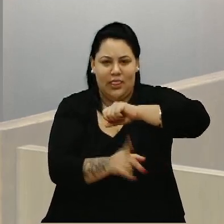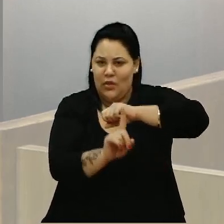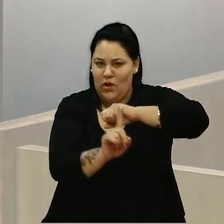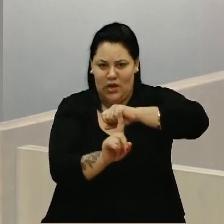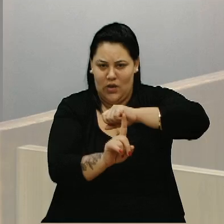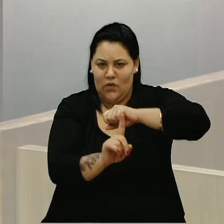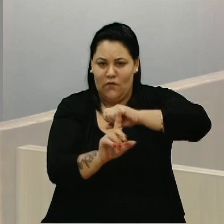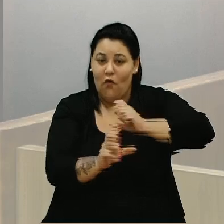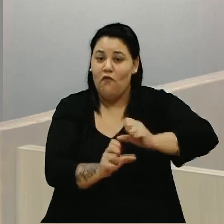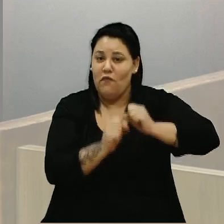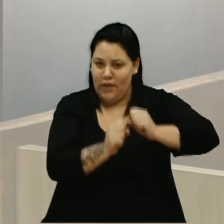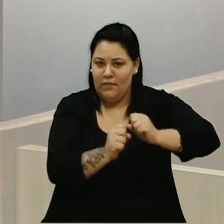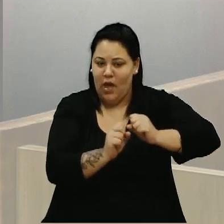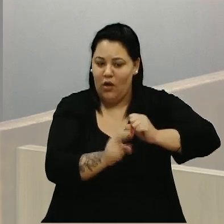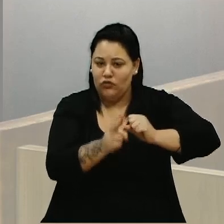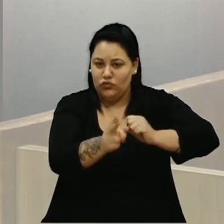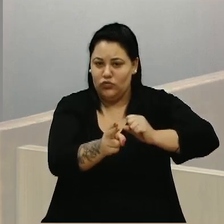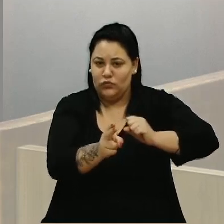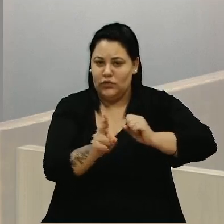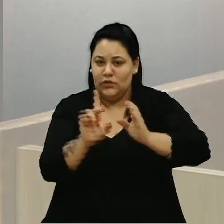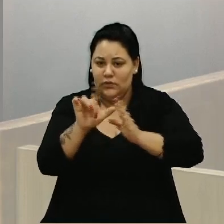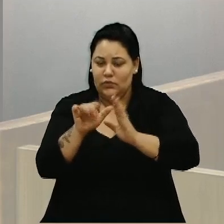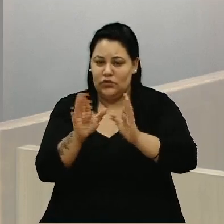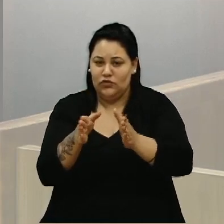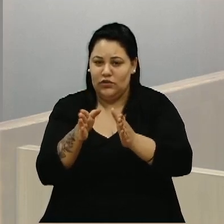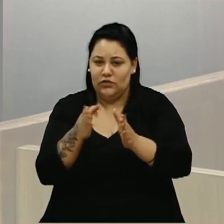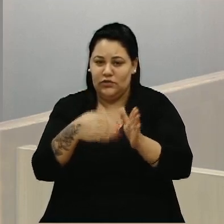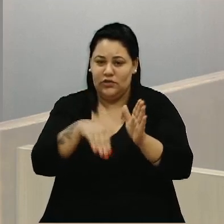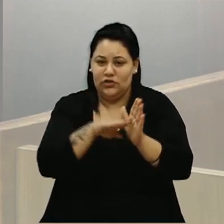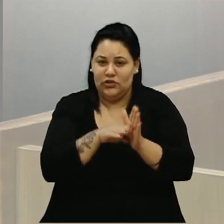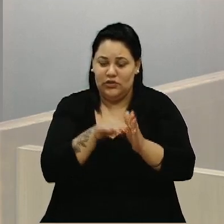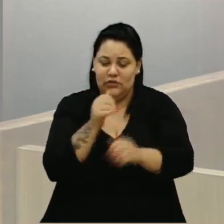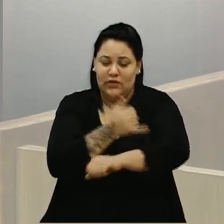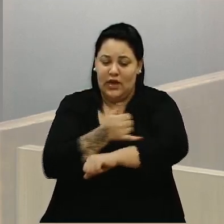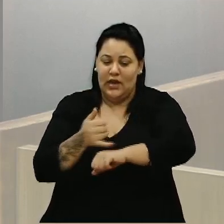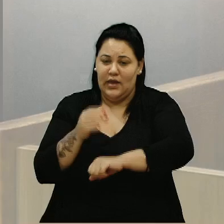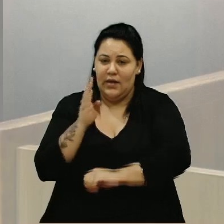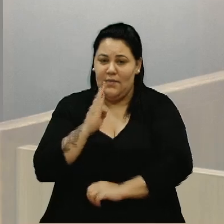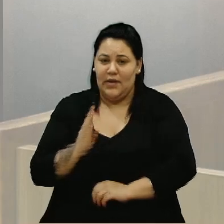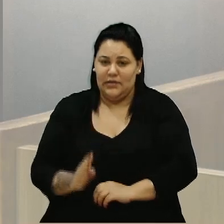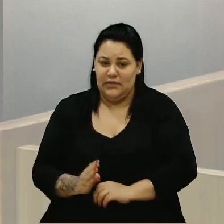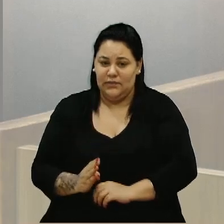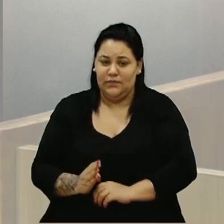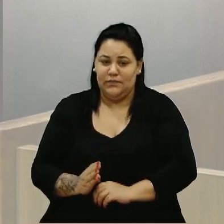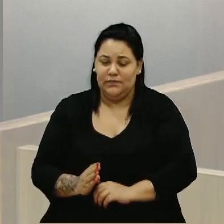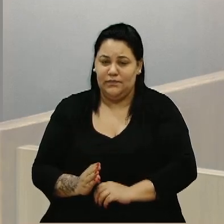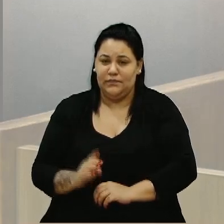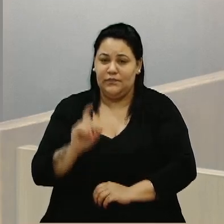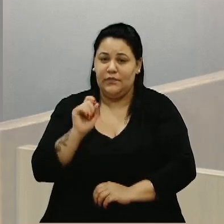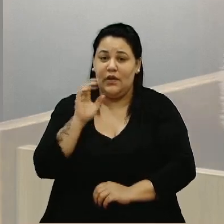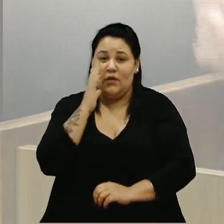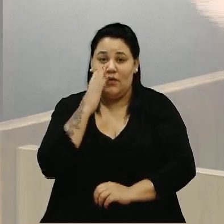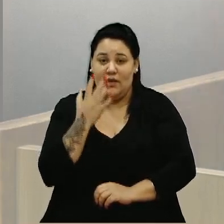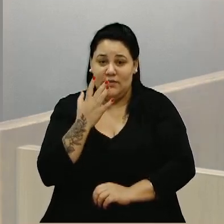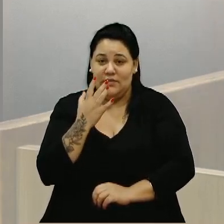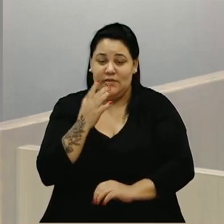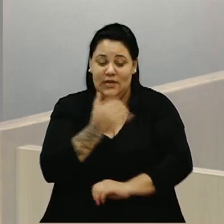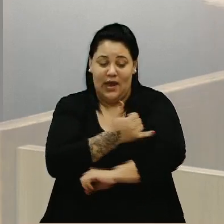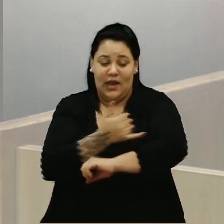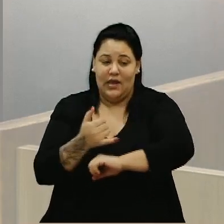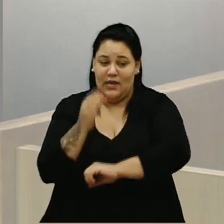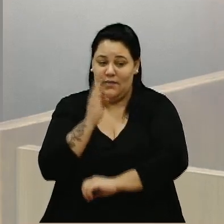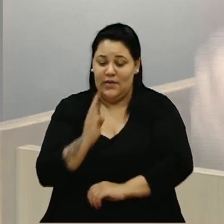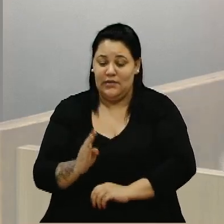ponte firme e logo mais já está chegando ali na linha Brasil. Você chegando na linha Brasil, você tem o